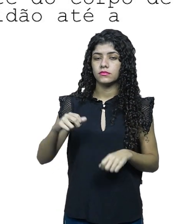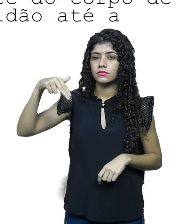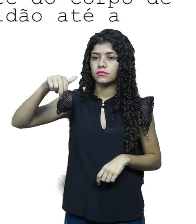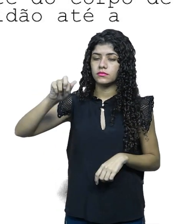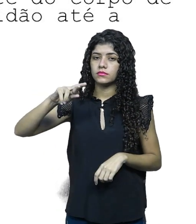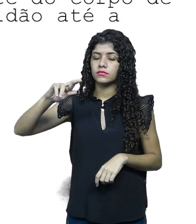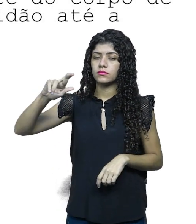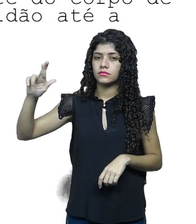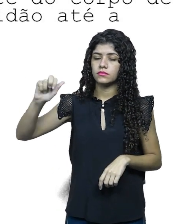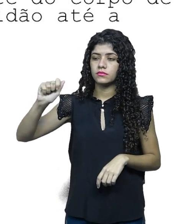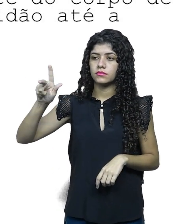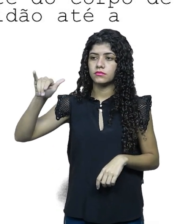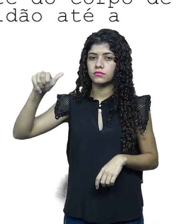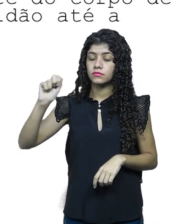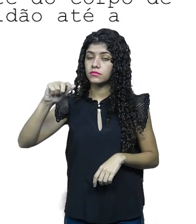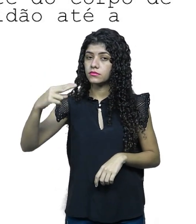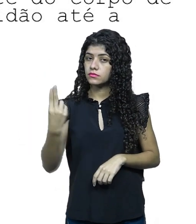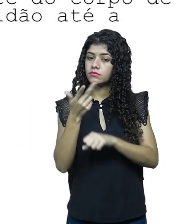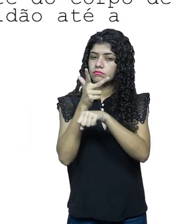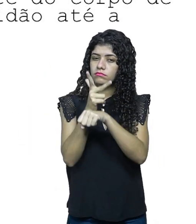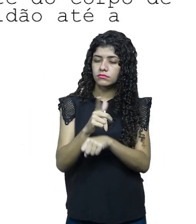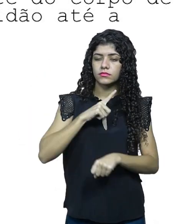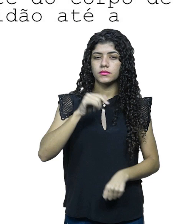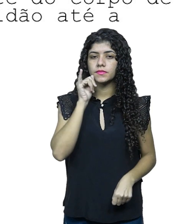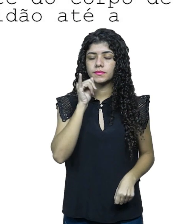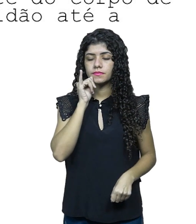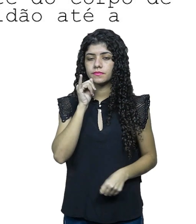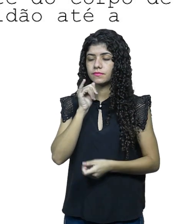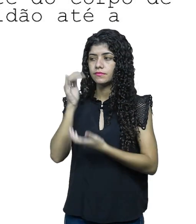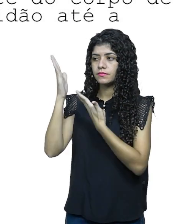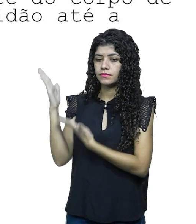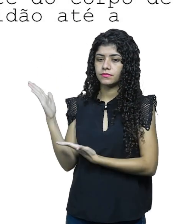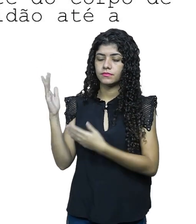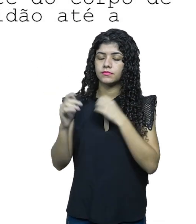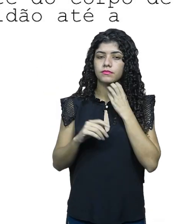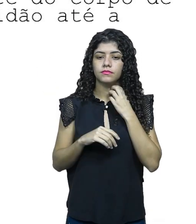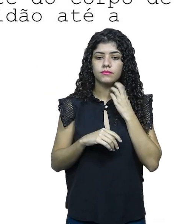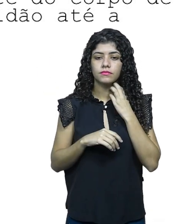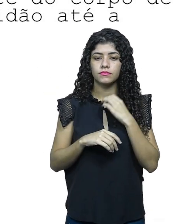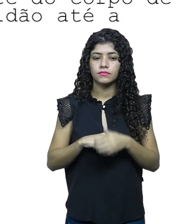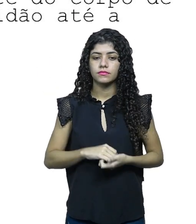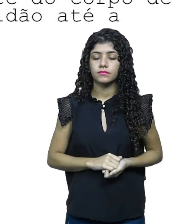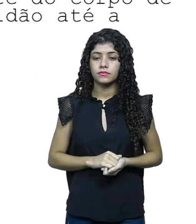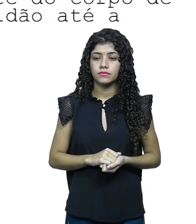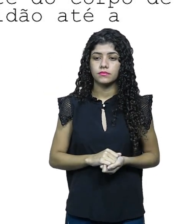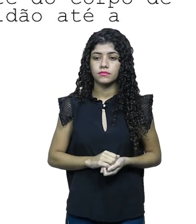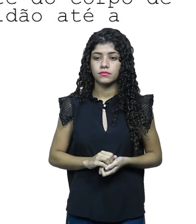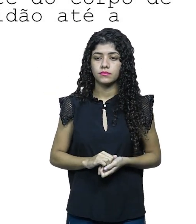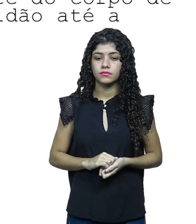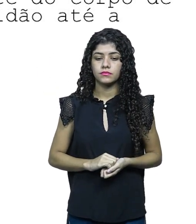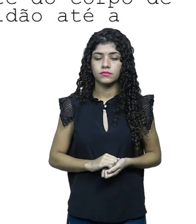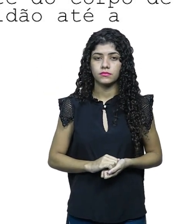de câmera, que a indicação dele vai fazer. Peguei um exemplo aqui ainda no roteiro do filme Dois Papas, que vocês podem encontrar